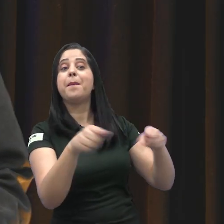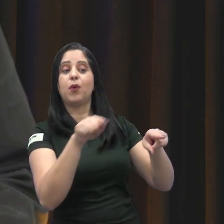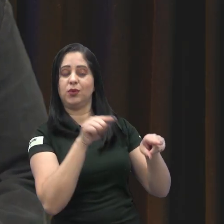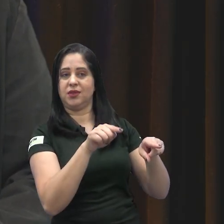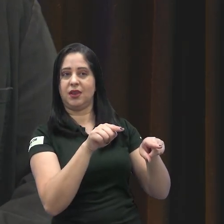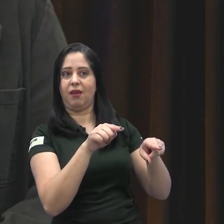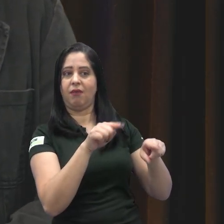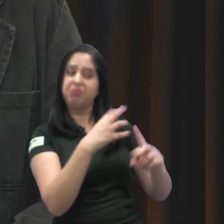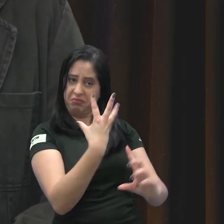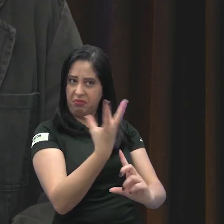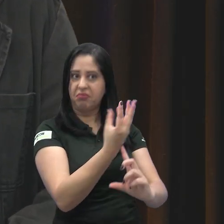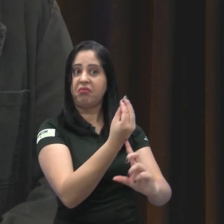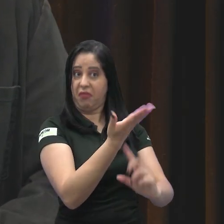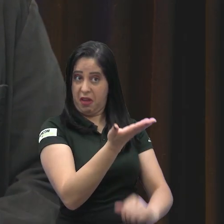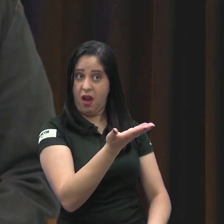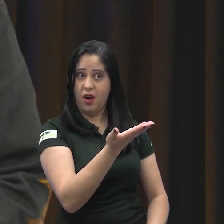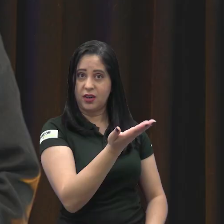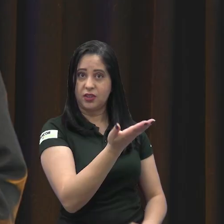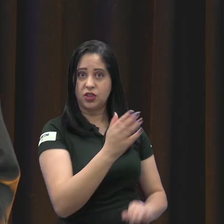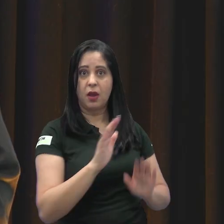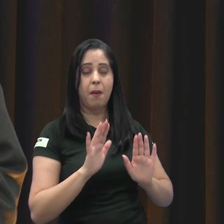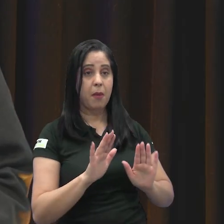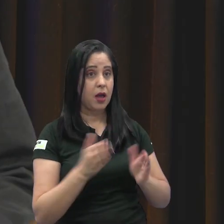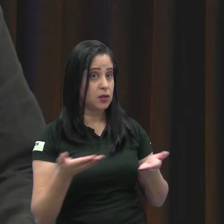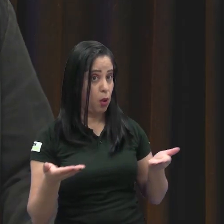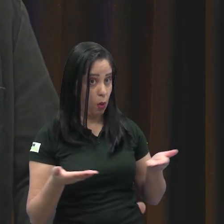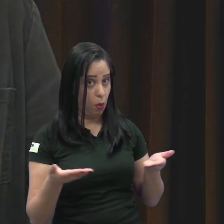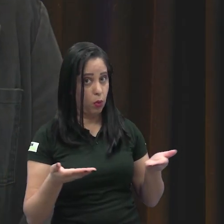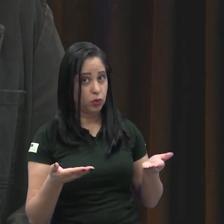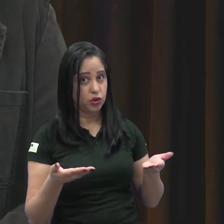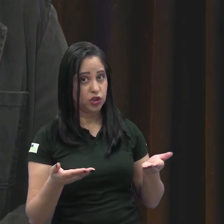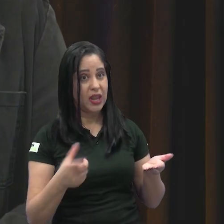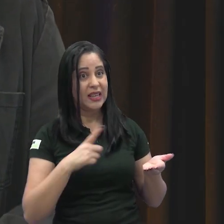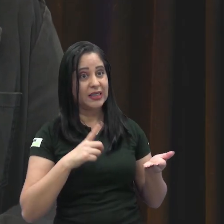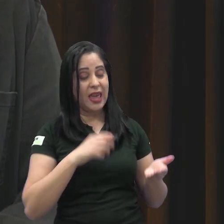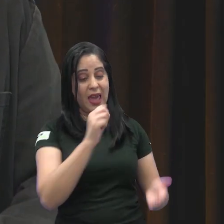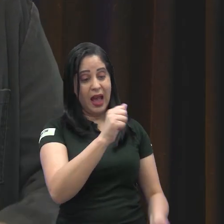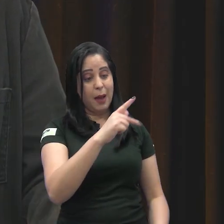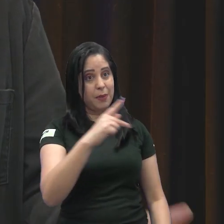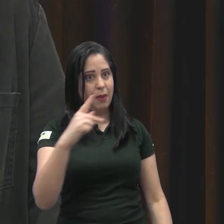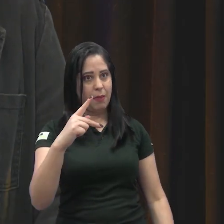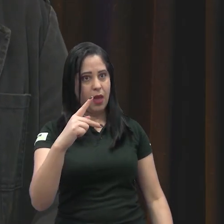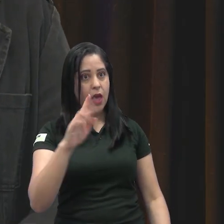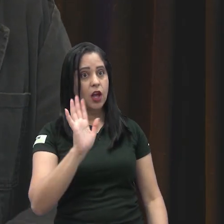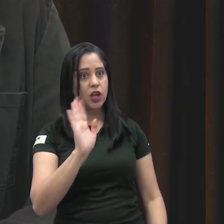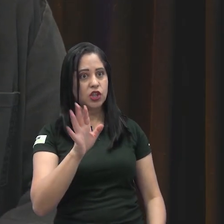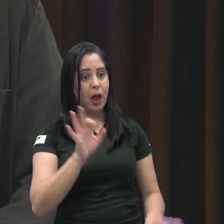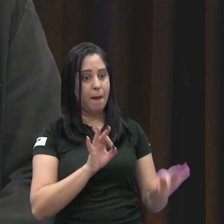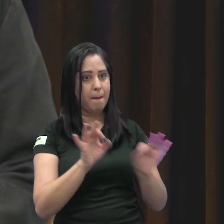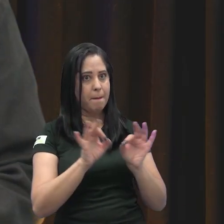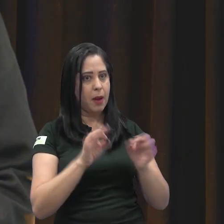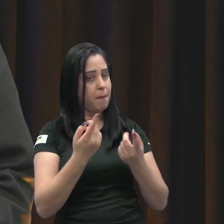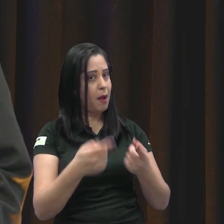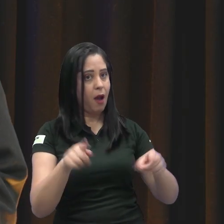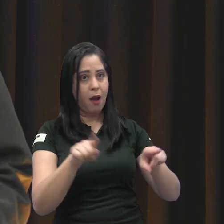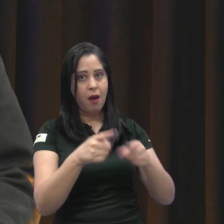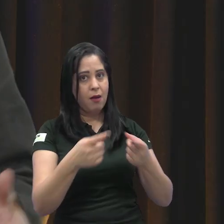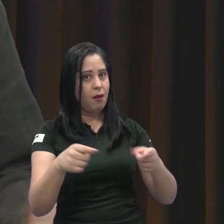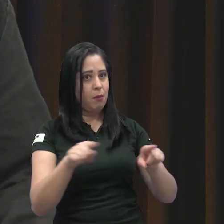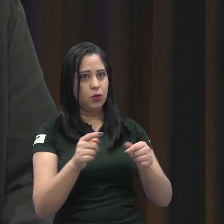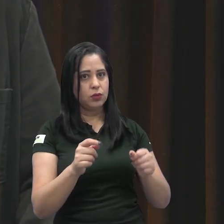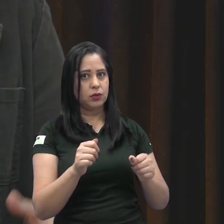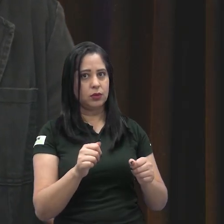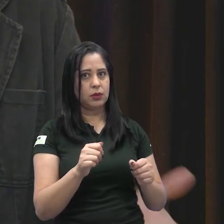música também é uma arte, né? E hoje em dia você tem aplicativos que fazem música, né? Basta você ter